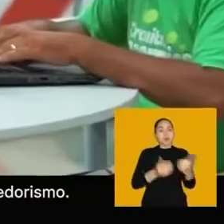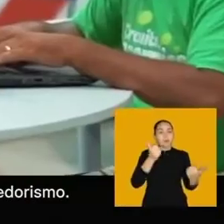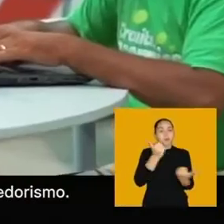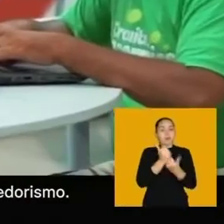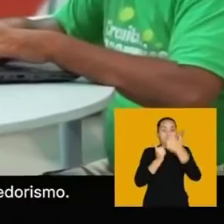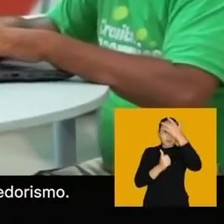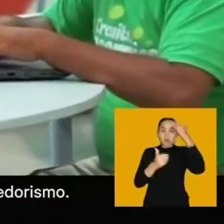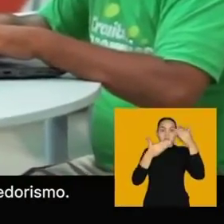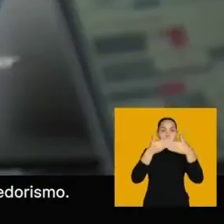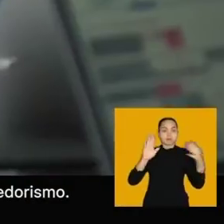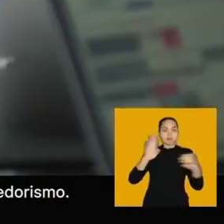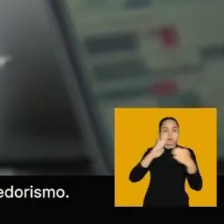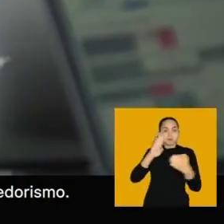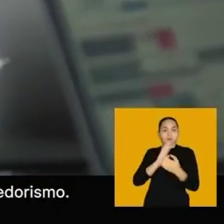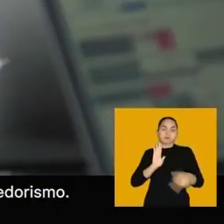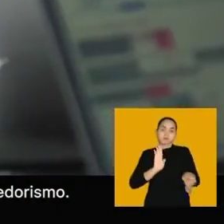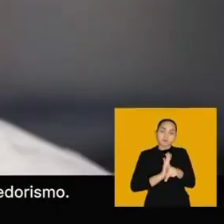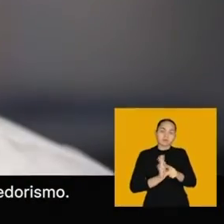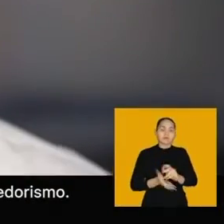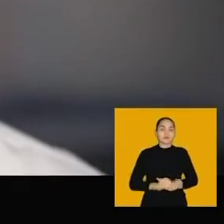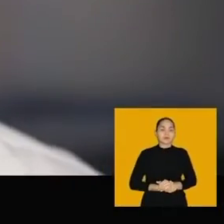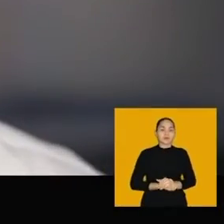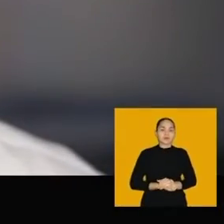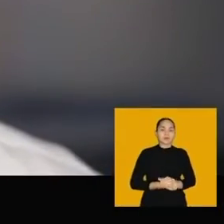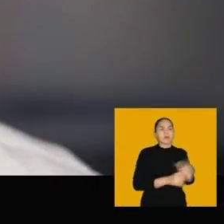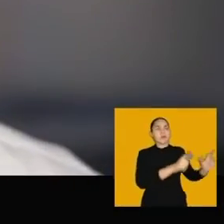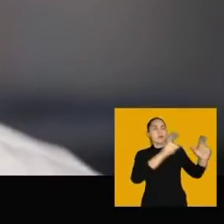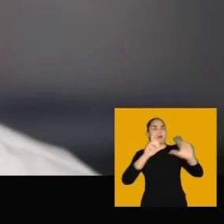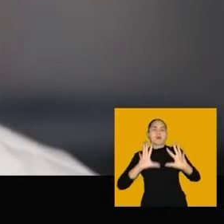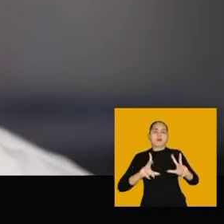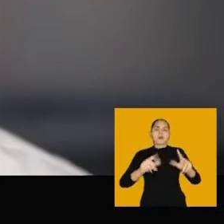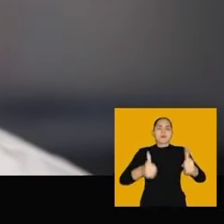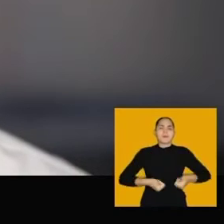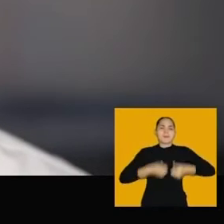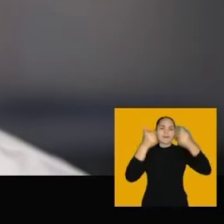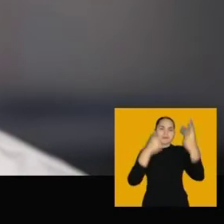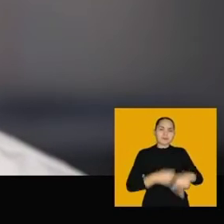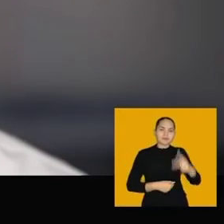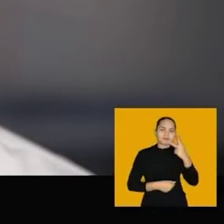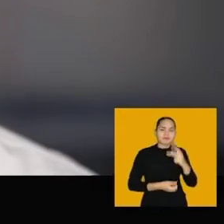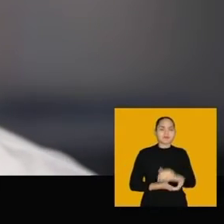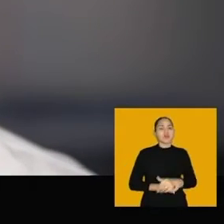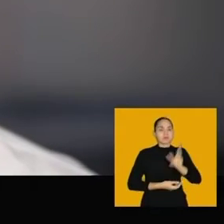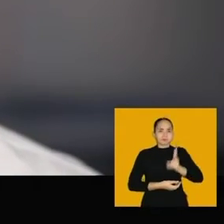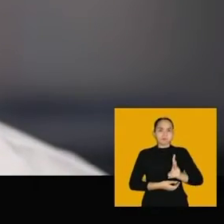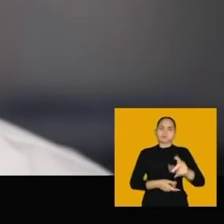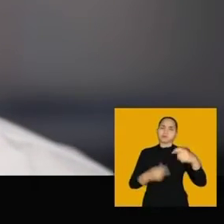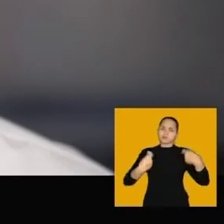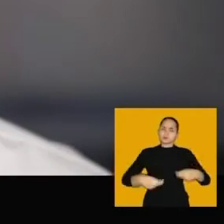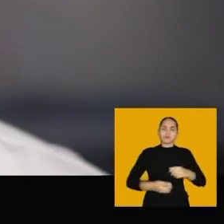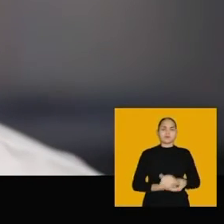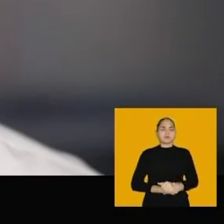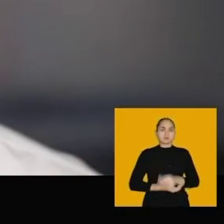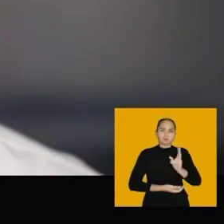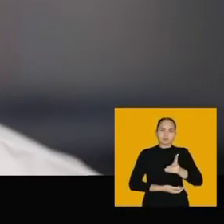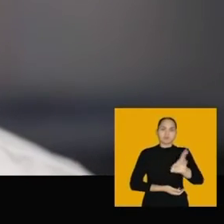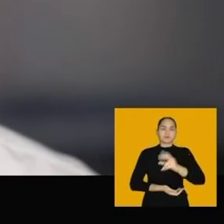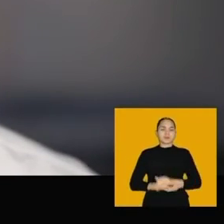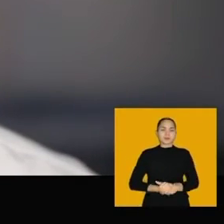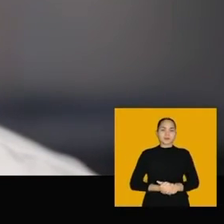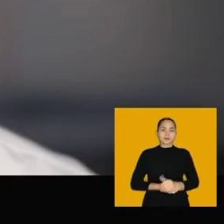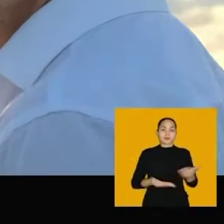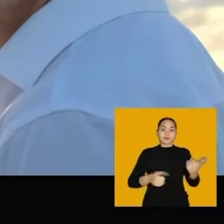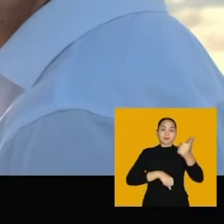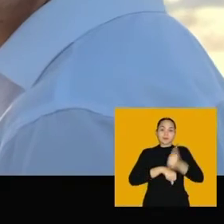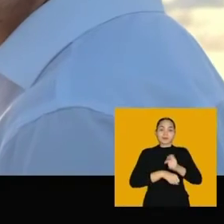prefeitura e no apoio ao empreendedorismo. Em todas as áreas, uma nova Fortaleza está surgindo e não pode parar. Vamos